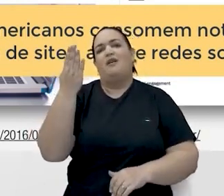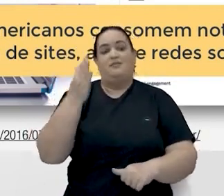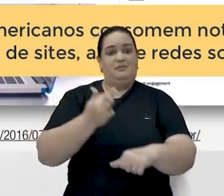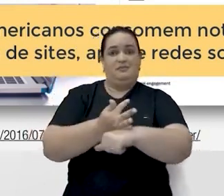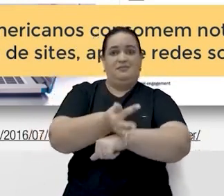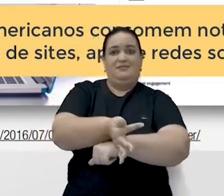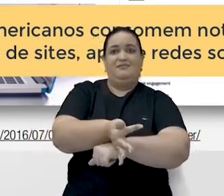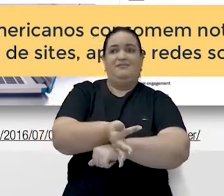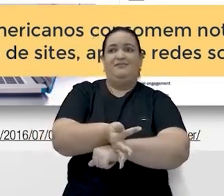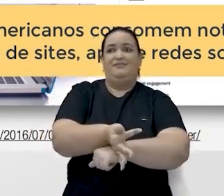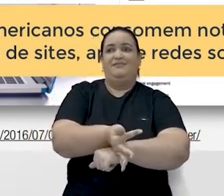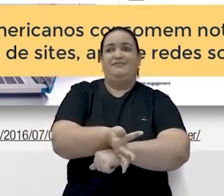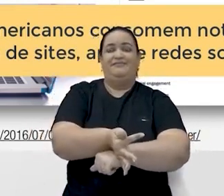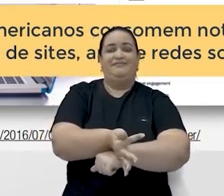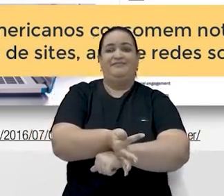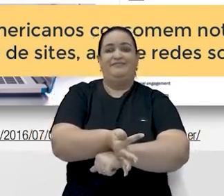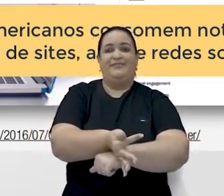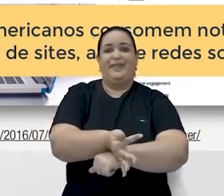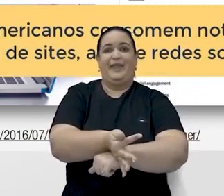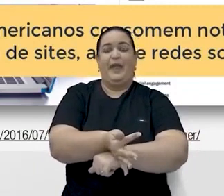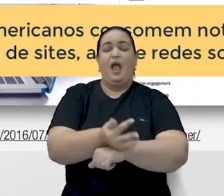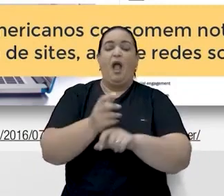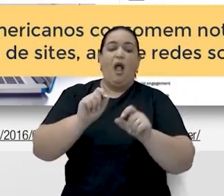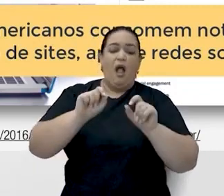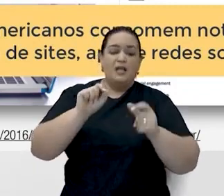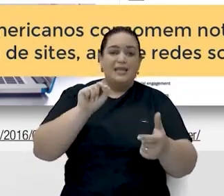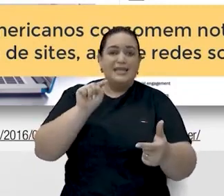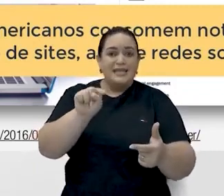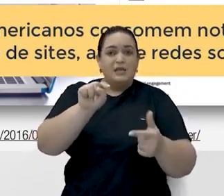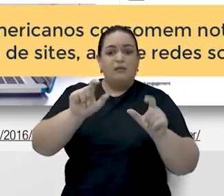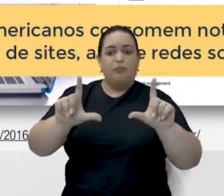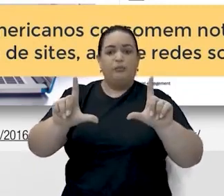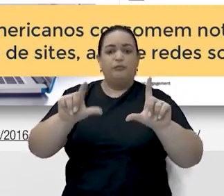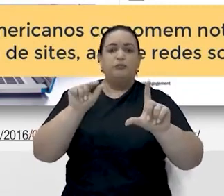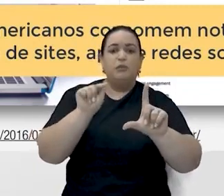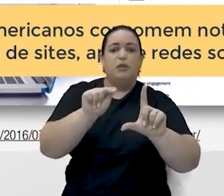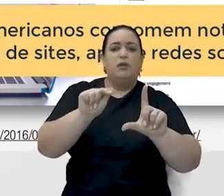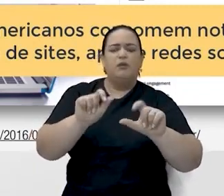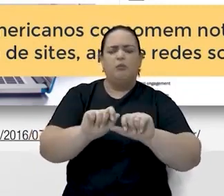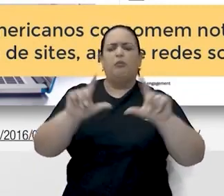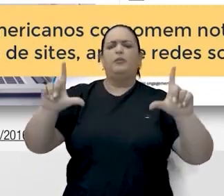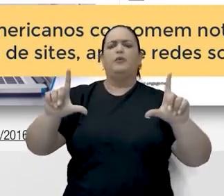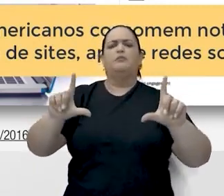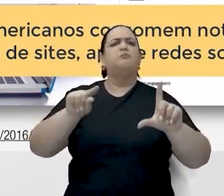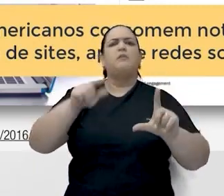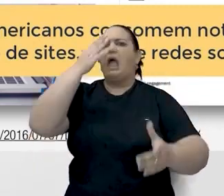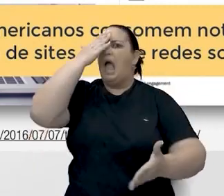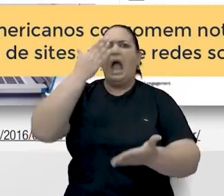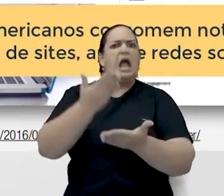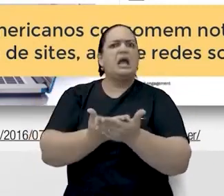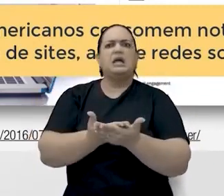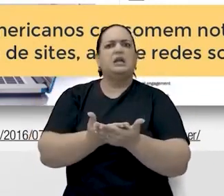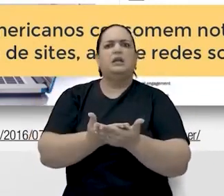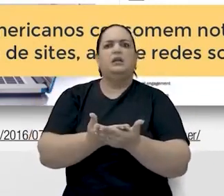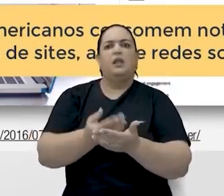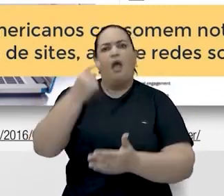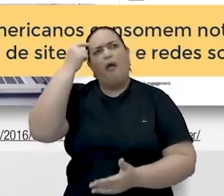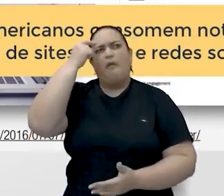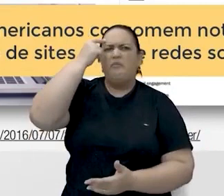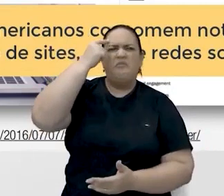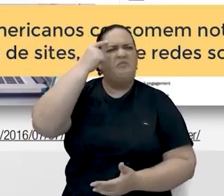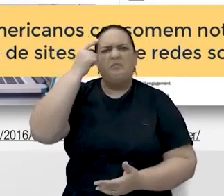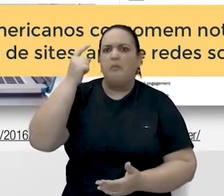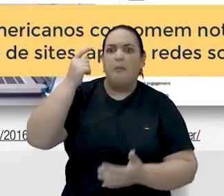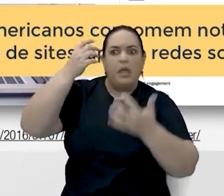filtro. Filtro esse que não vai mostrar o que o usuário deveria ver, mas